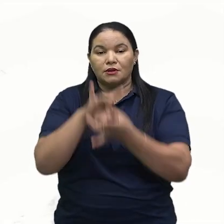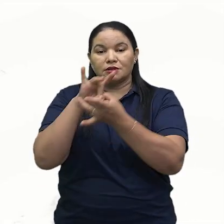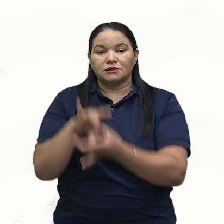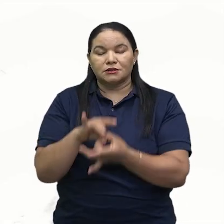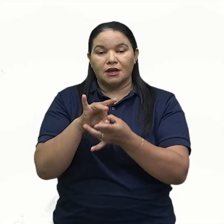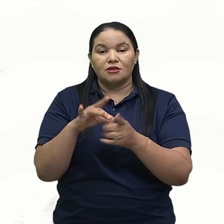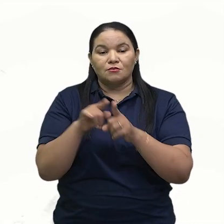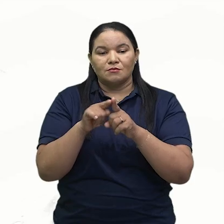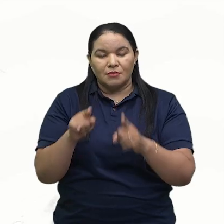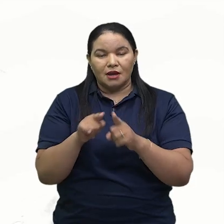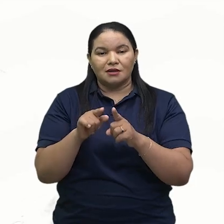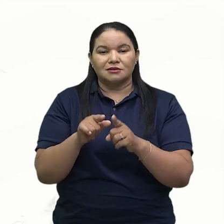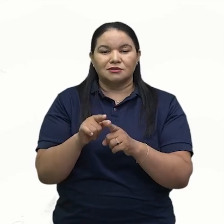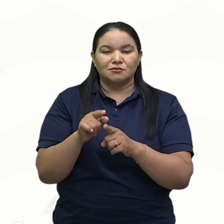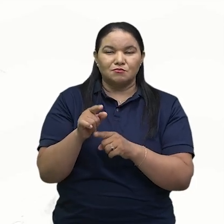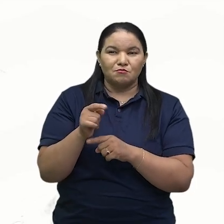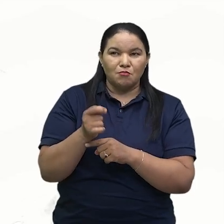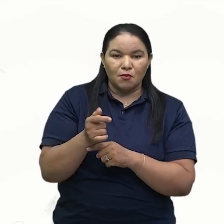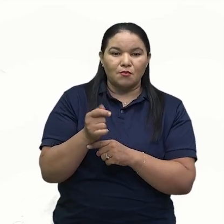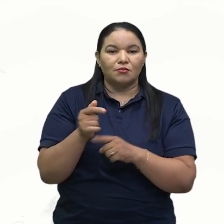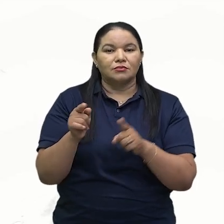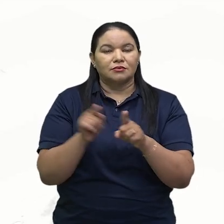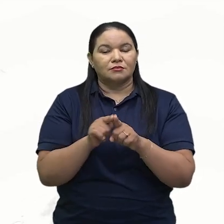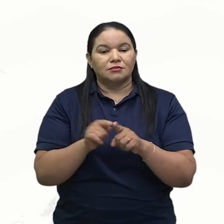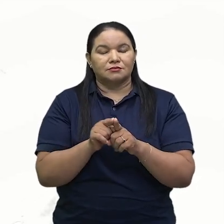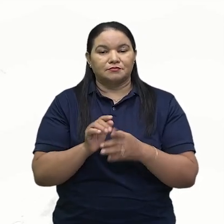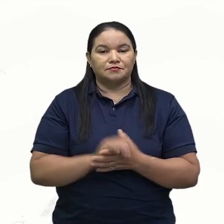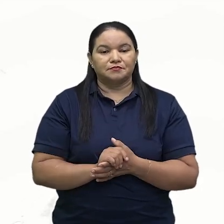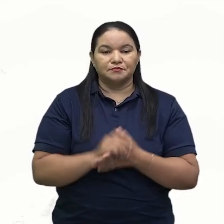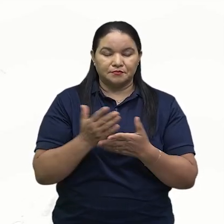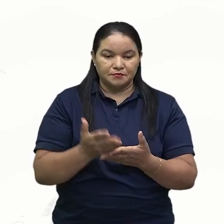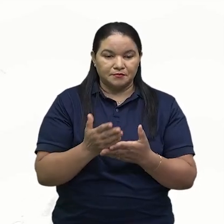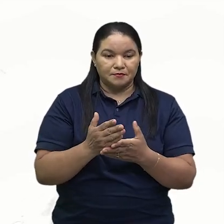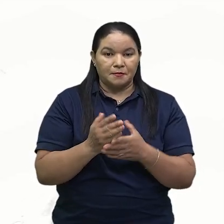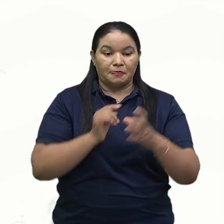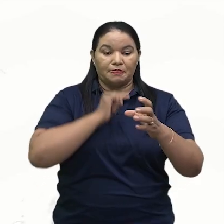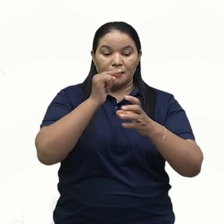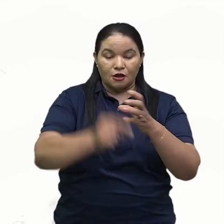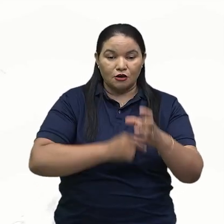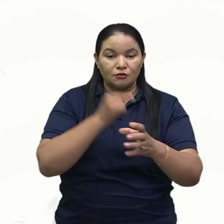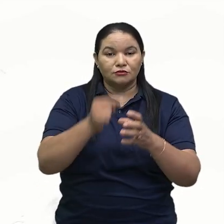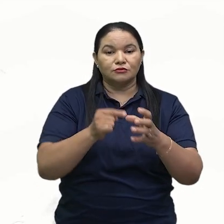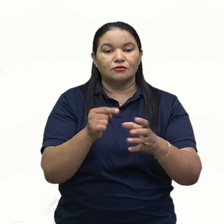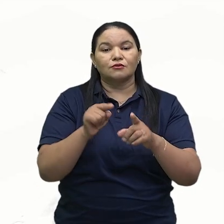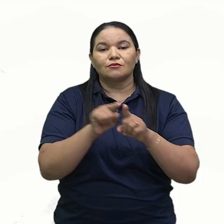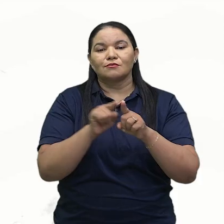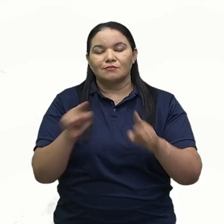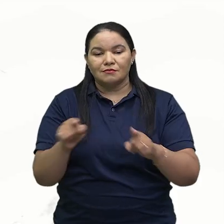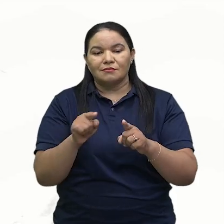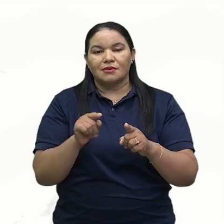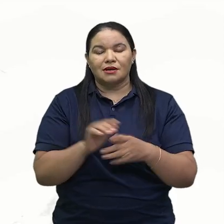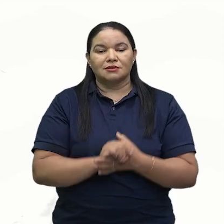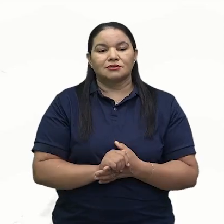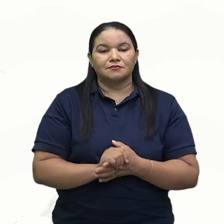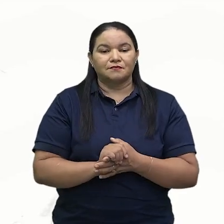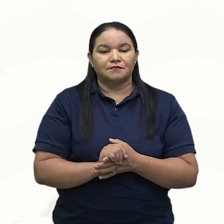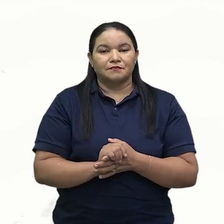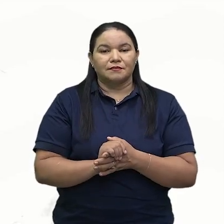menos intensa, tá bom? Então é um fenômeno que atinge todos os lugares do nosso planeta, mas a intensidade ela